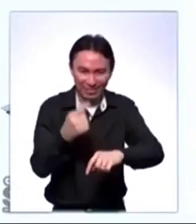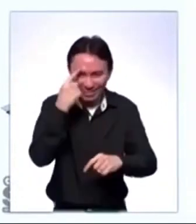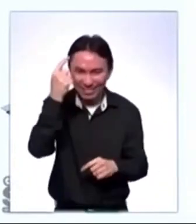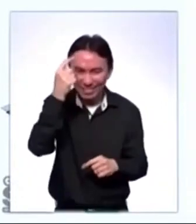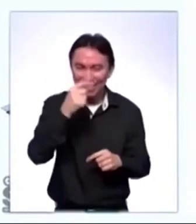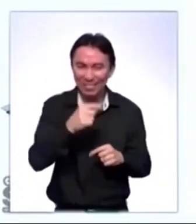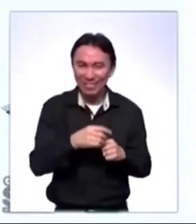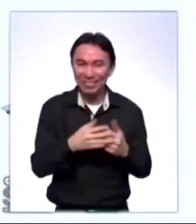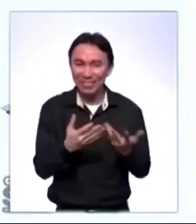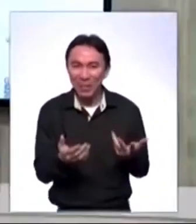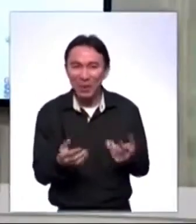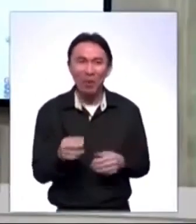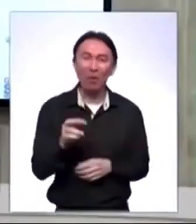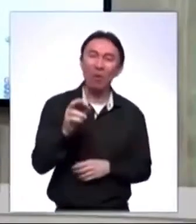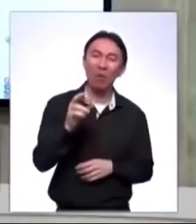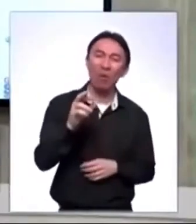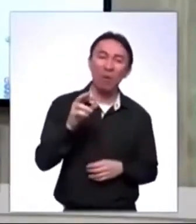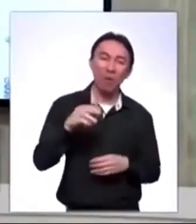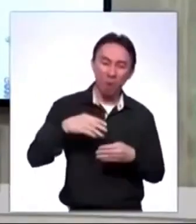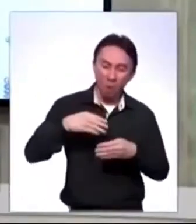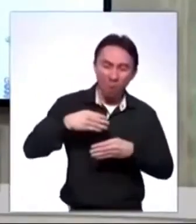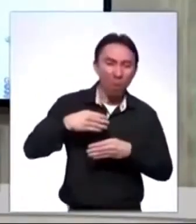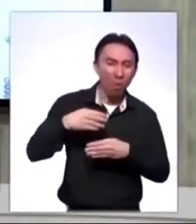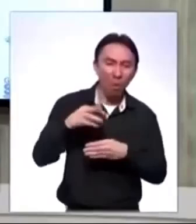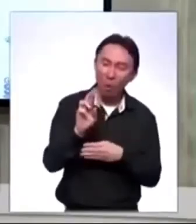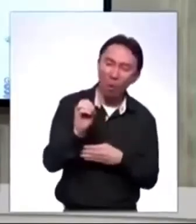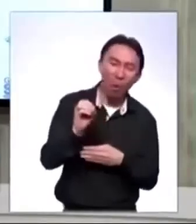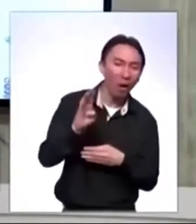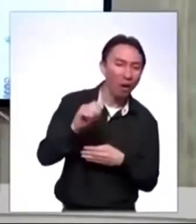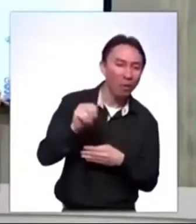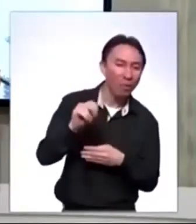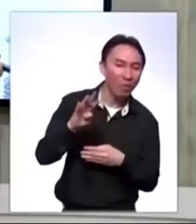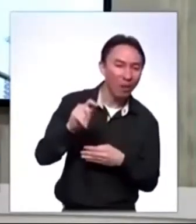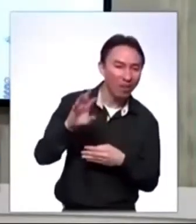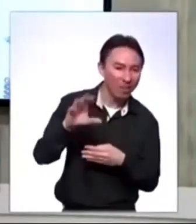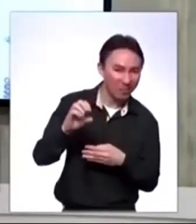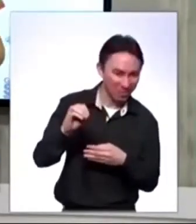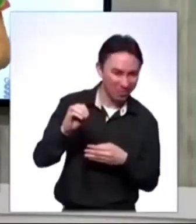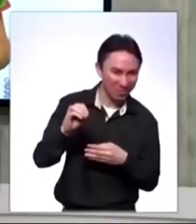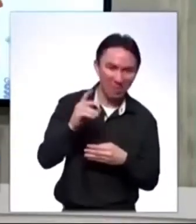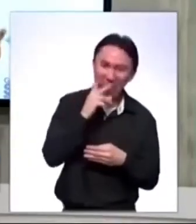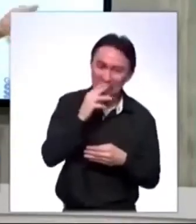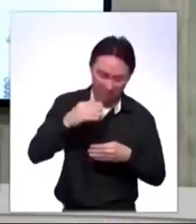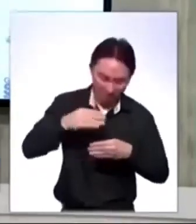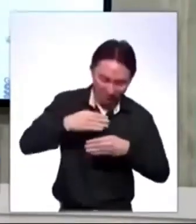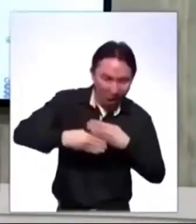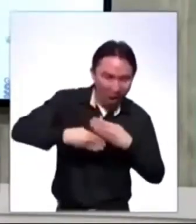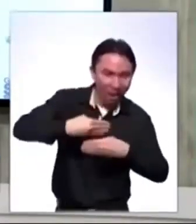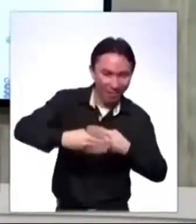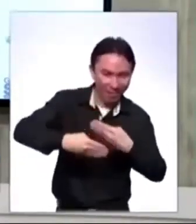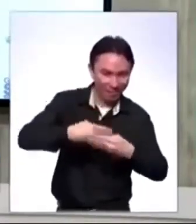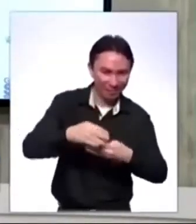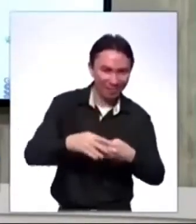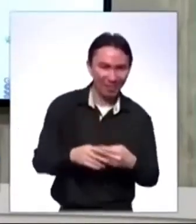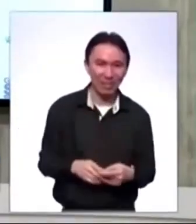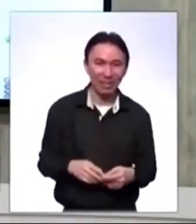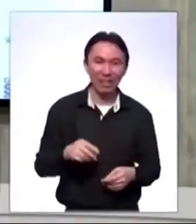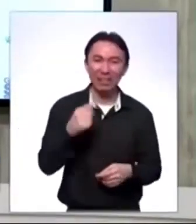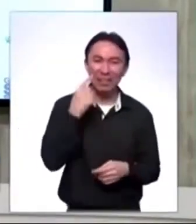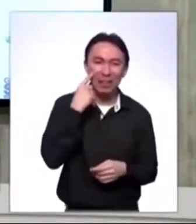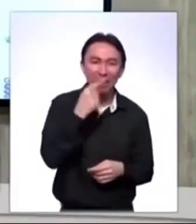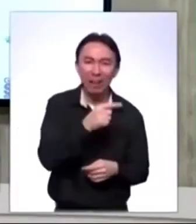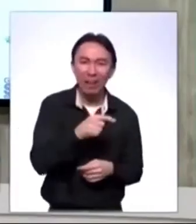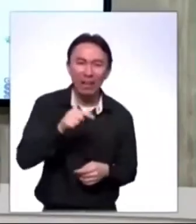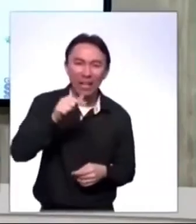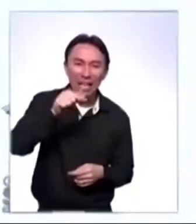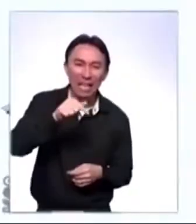já fala, né? Rocambolesco, que parece um rocambole. Acontece um quiprocó, olha lá na tela, ó, quiprocó, tá vendo lá